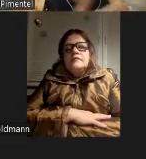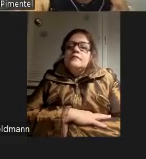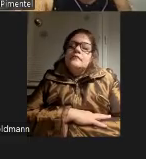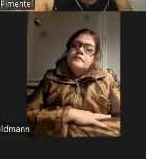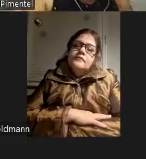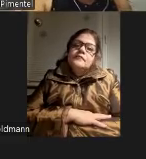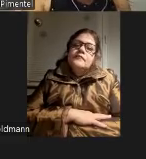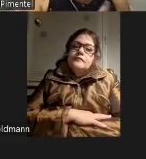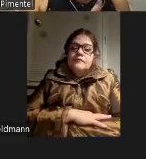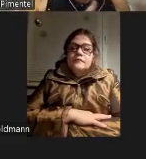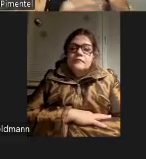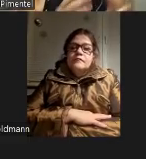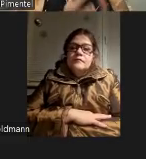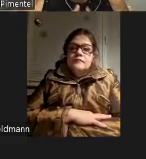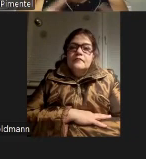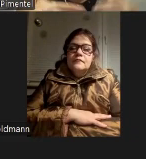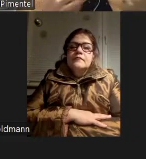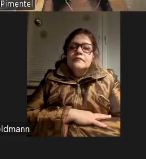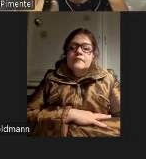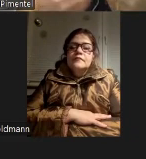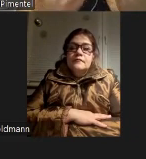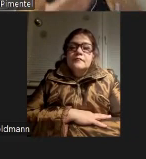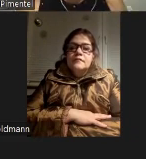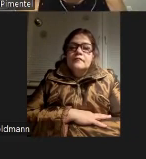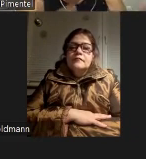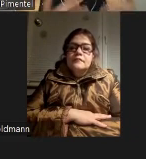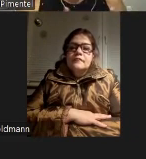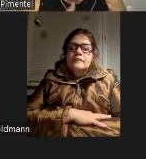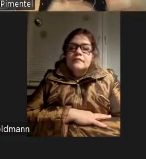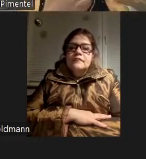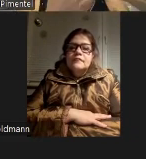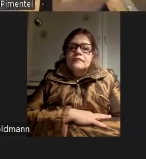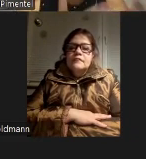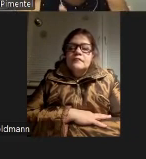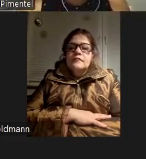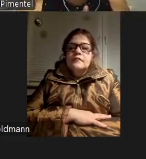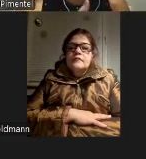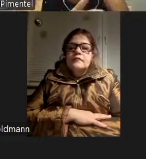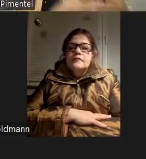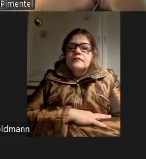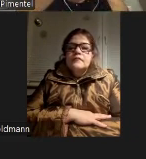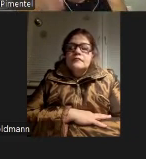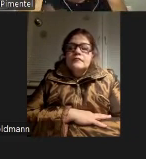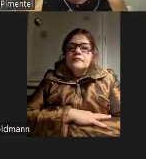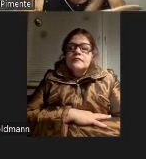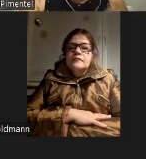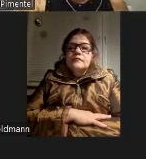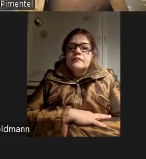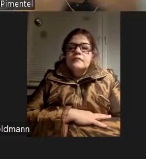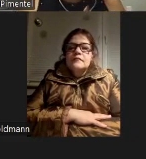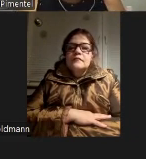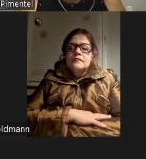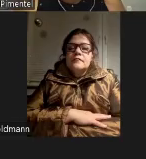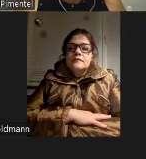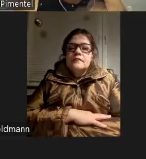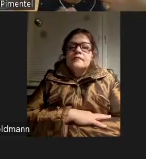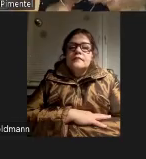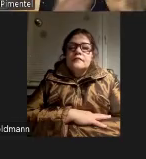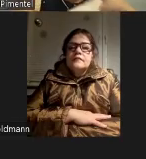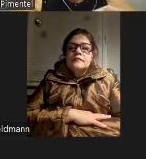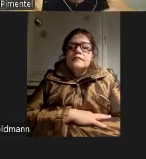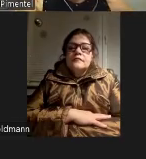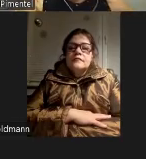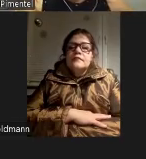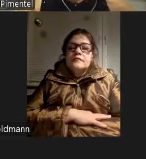tentativa de minimizar danos, né? De não deixar aqueles pacientes, aquelas pessoas com privação de sono por muito tempo,